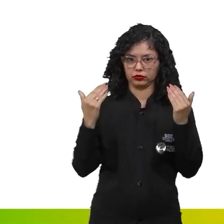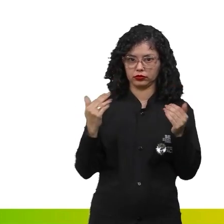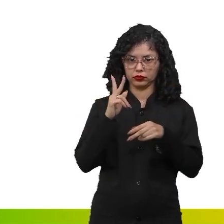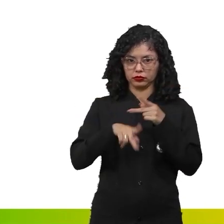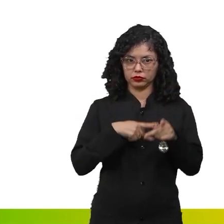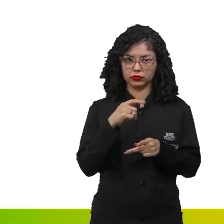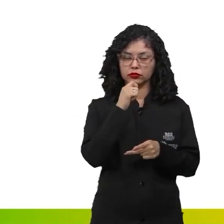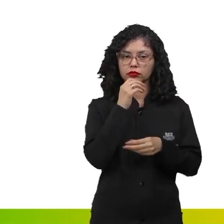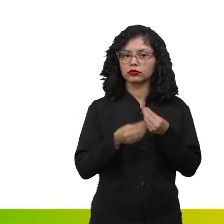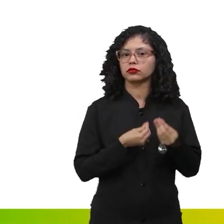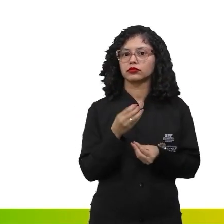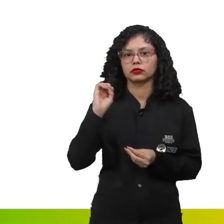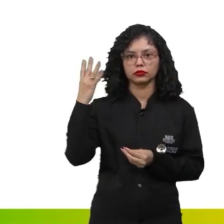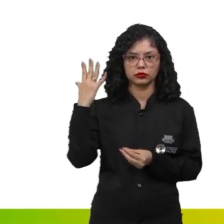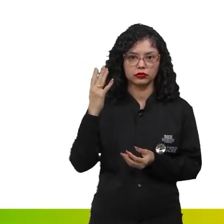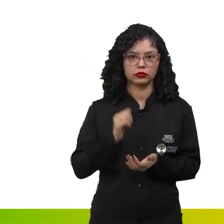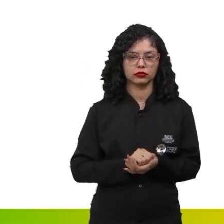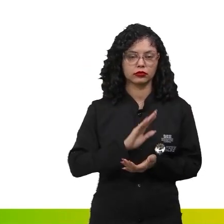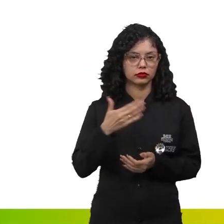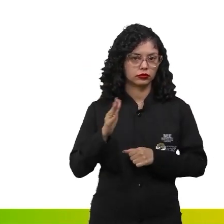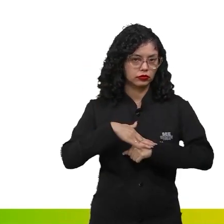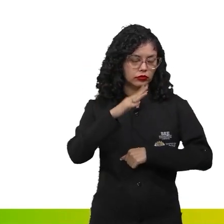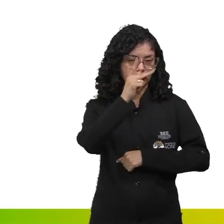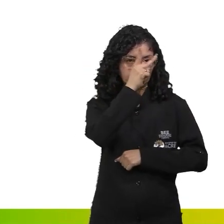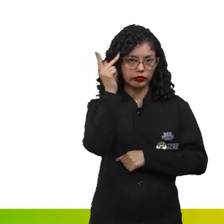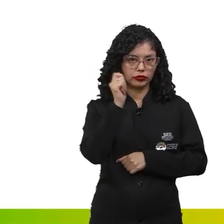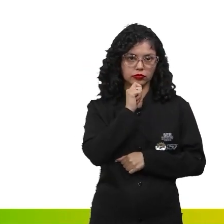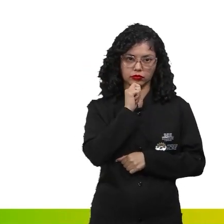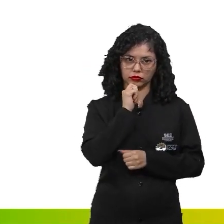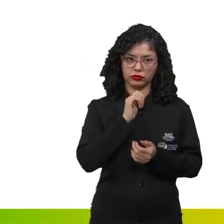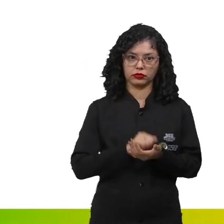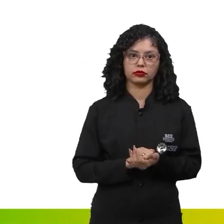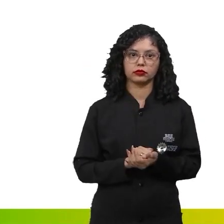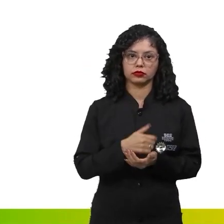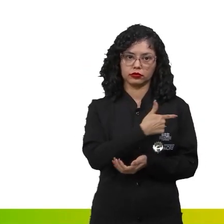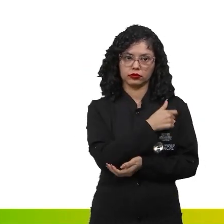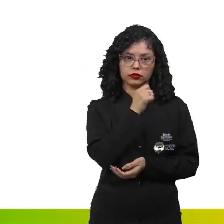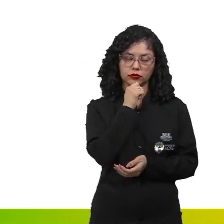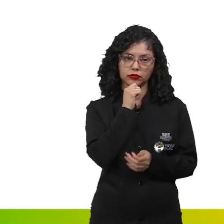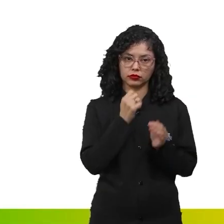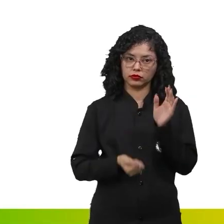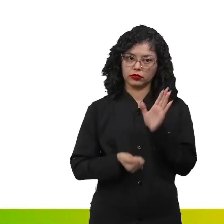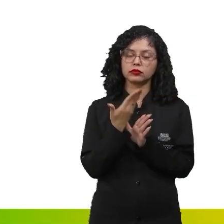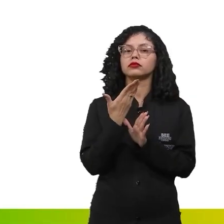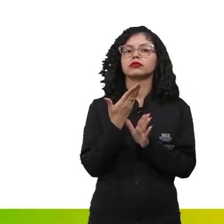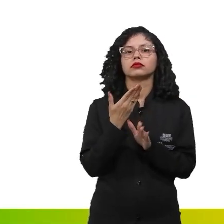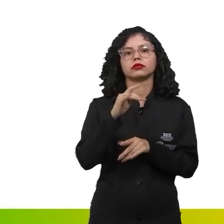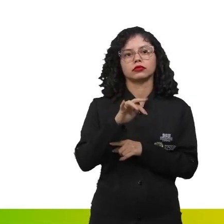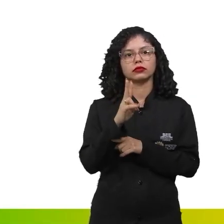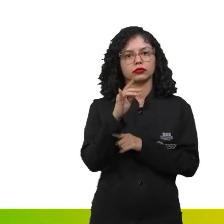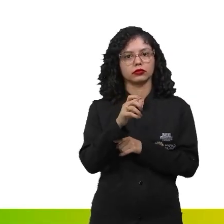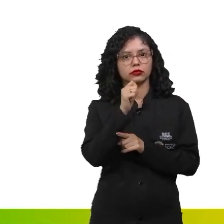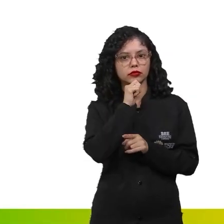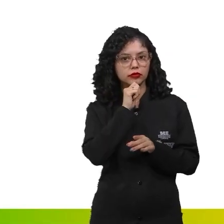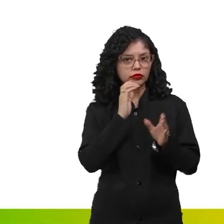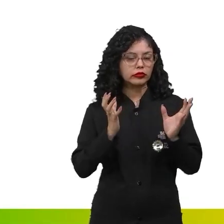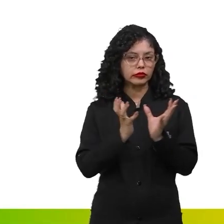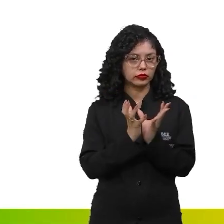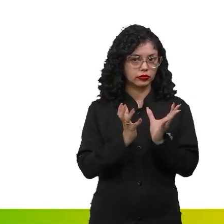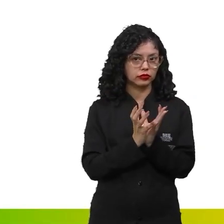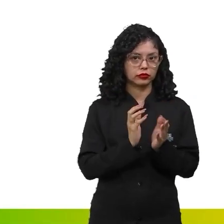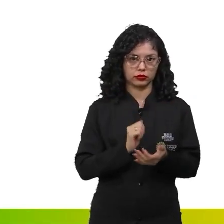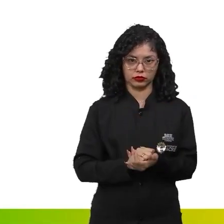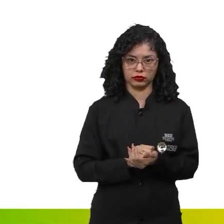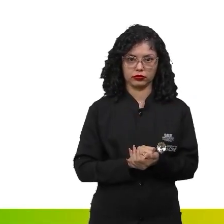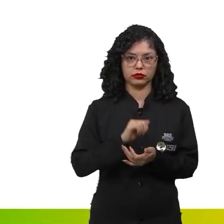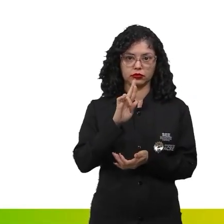ela funciona? Quando a maioria das pessoas está vacinada, forma-se uma imunidade coletiva ou